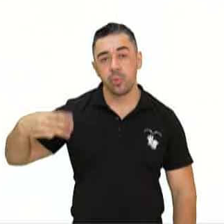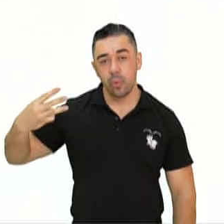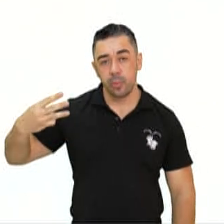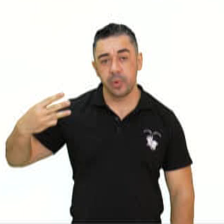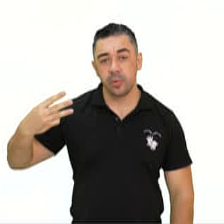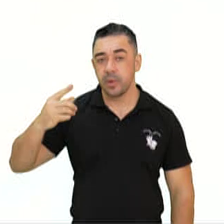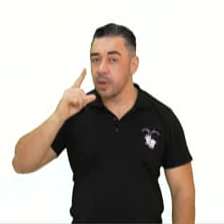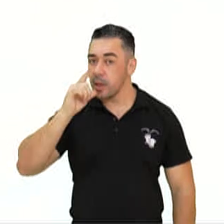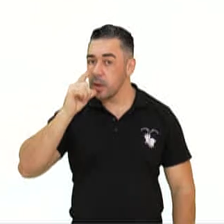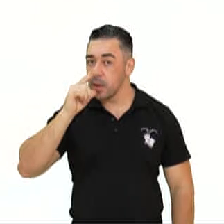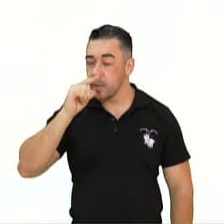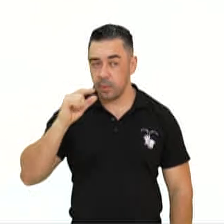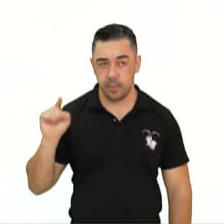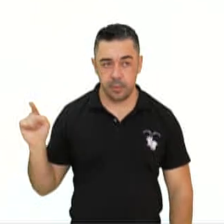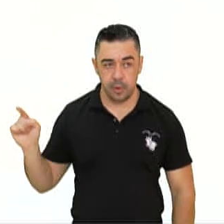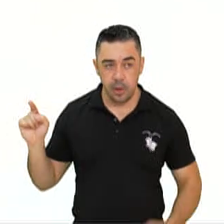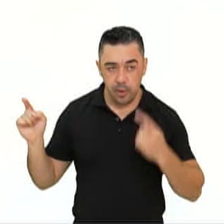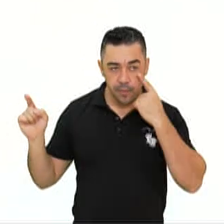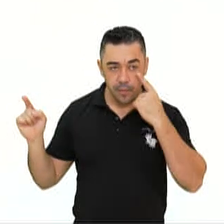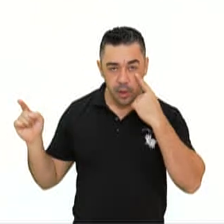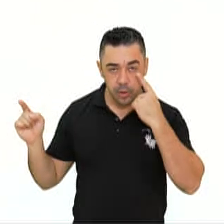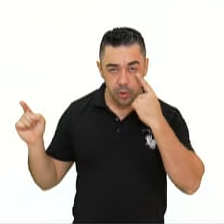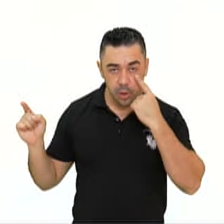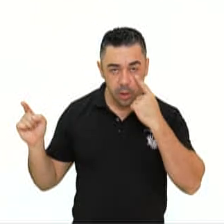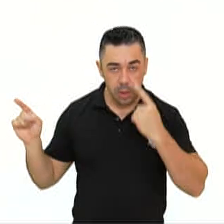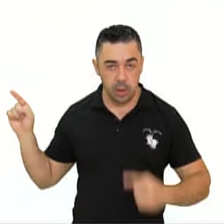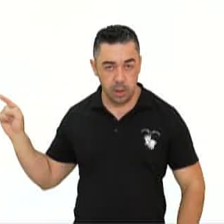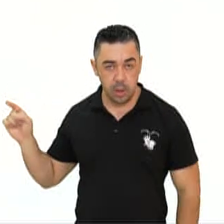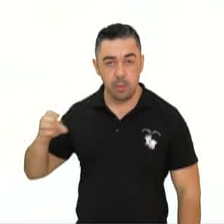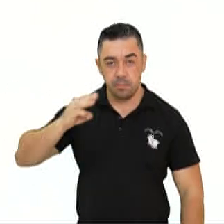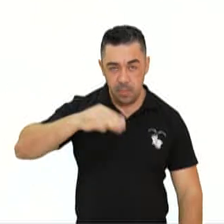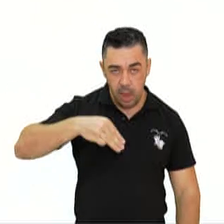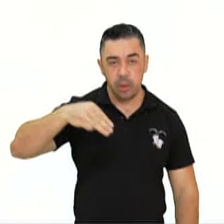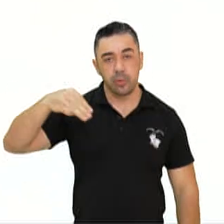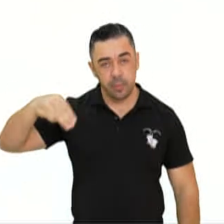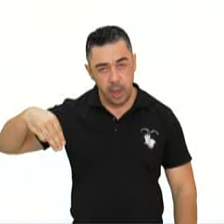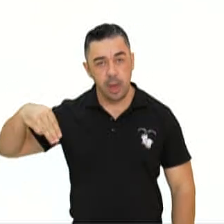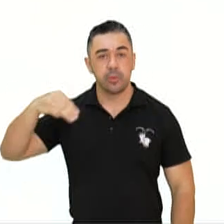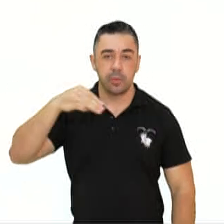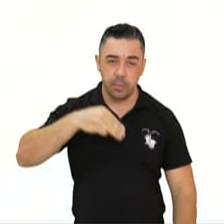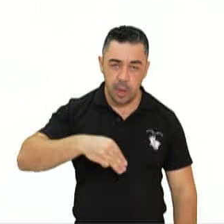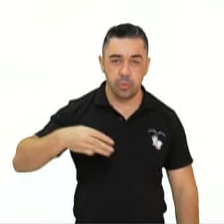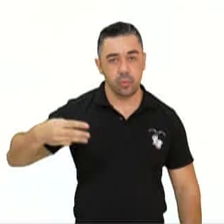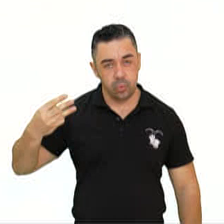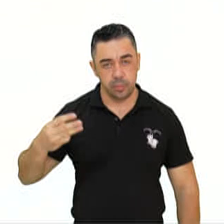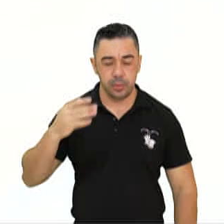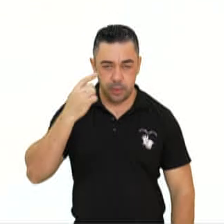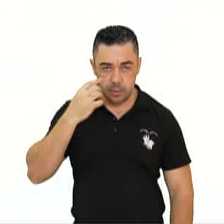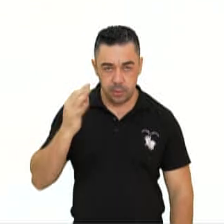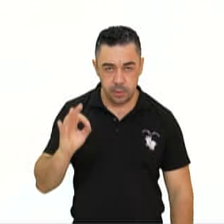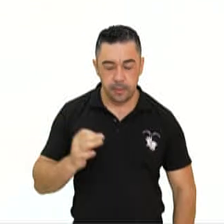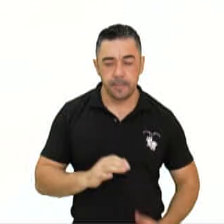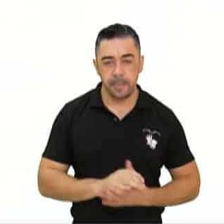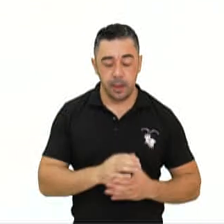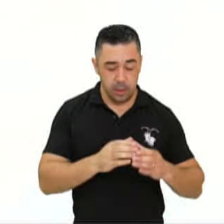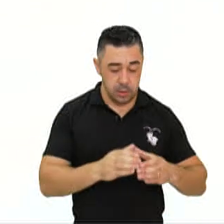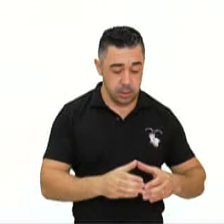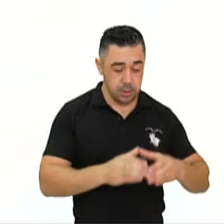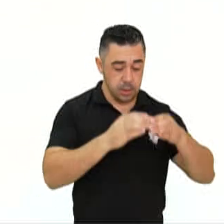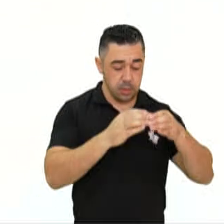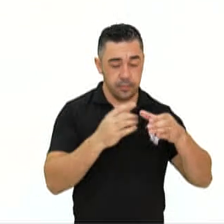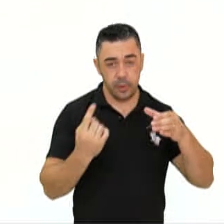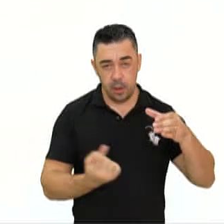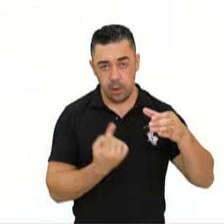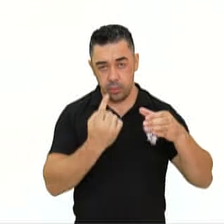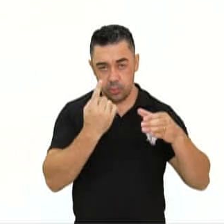água. Vejam que todas as unidades foram dadas ali em metro, tá? Então, mantendo o formato cilíndrico e a